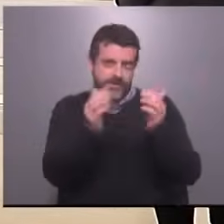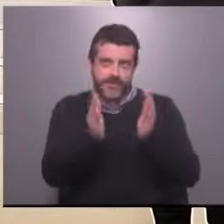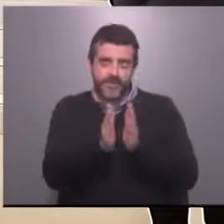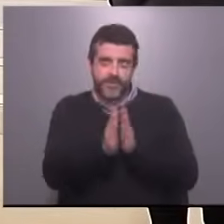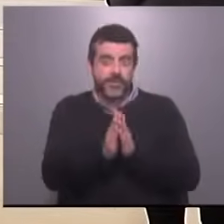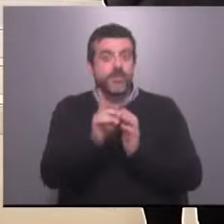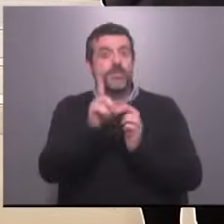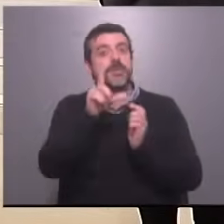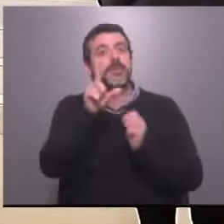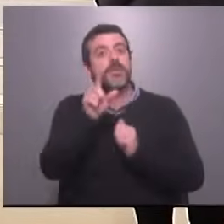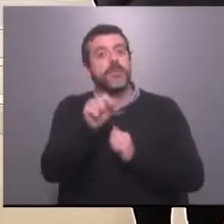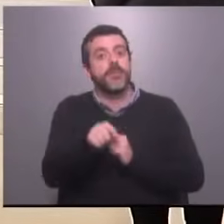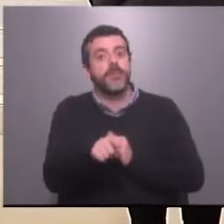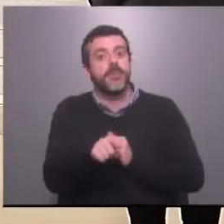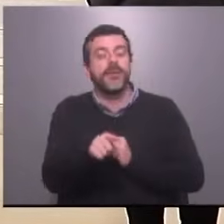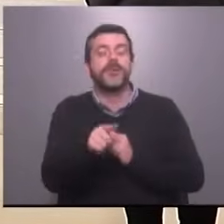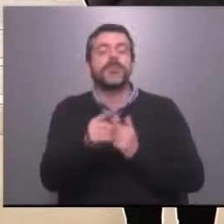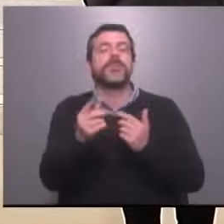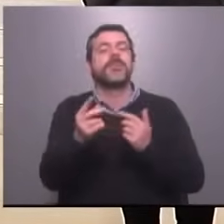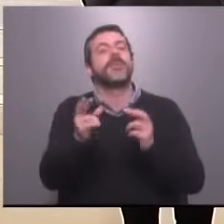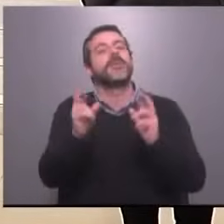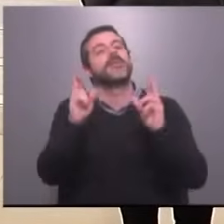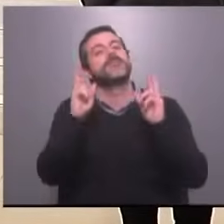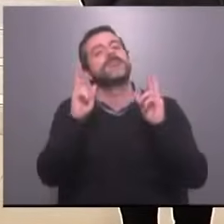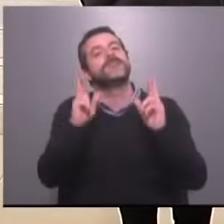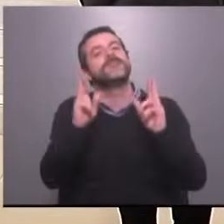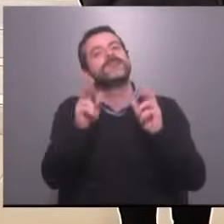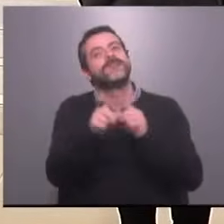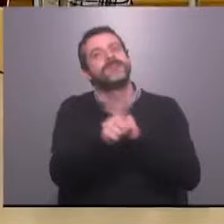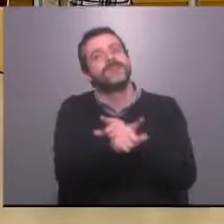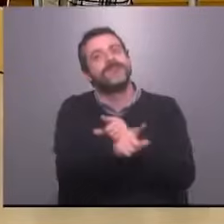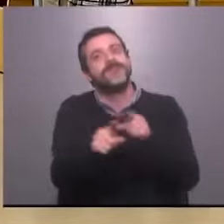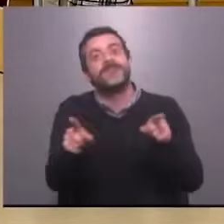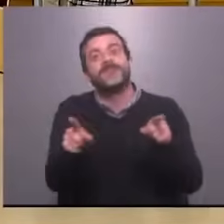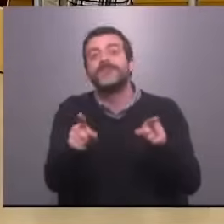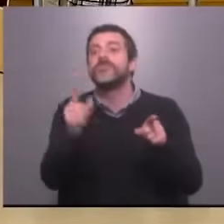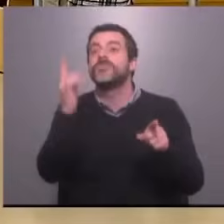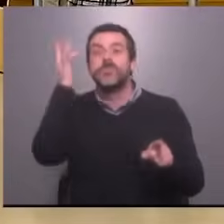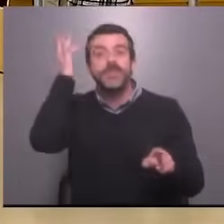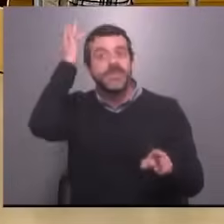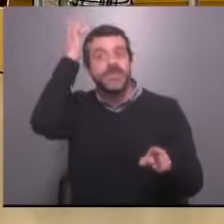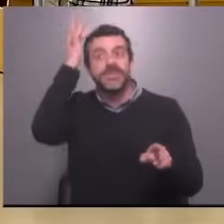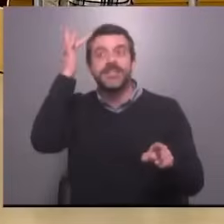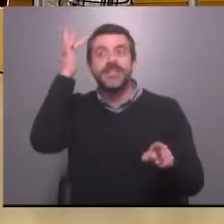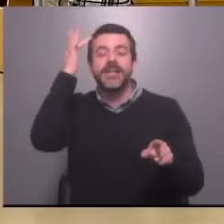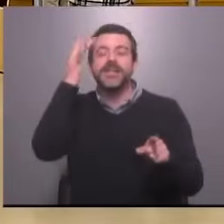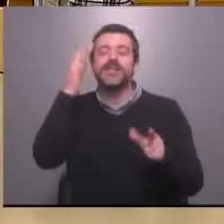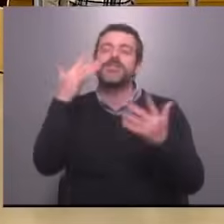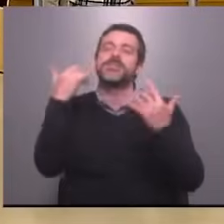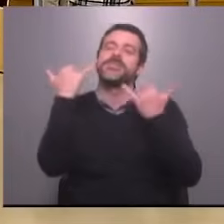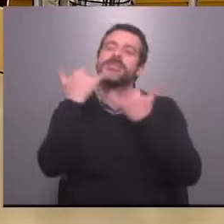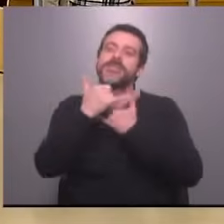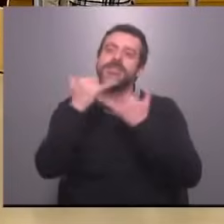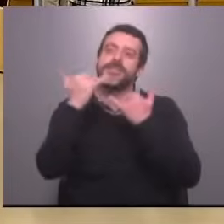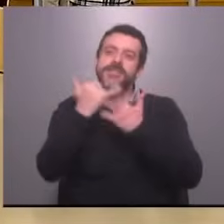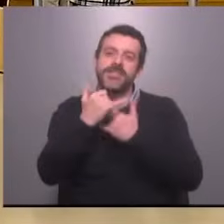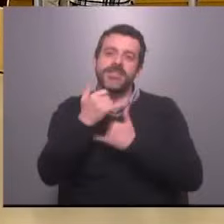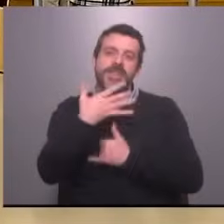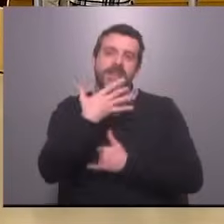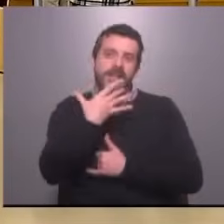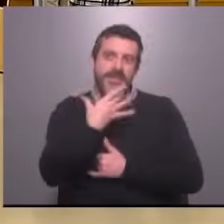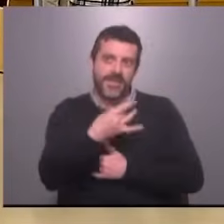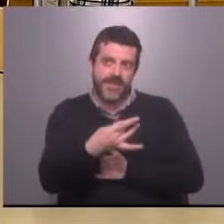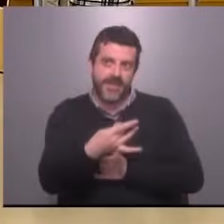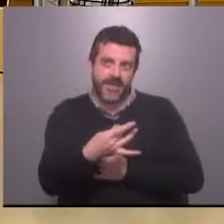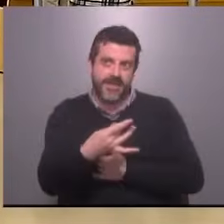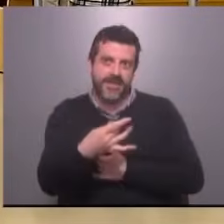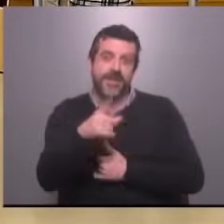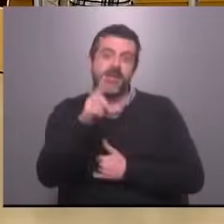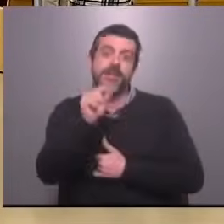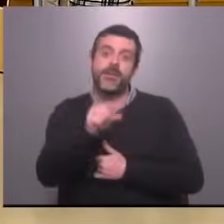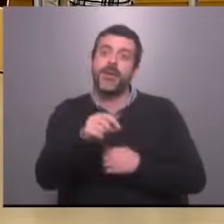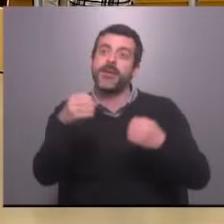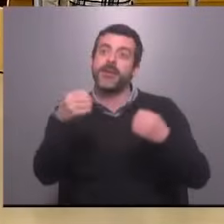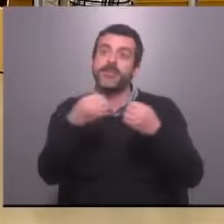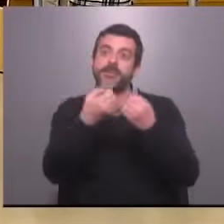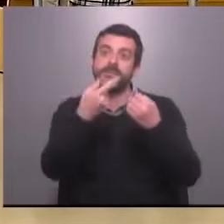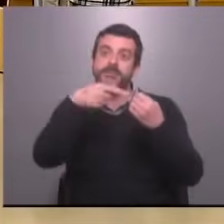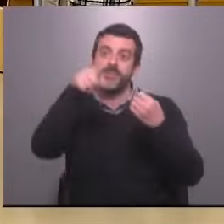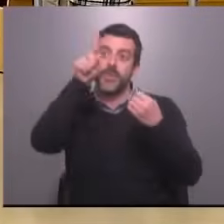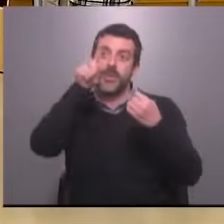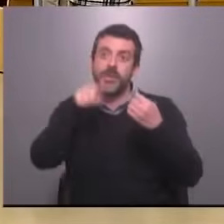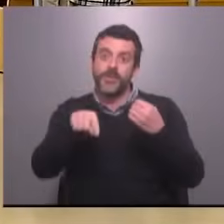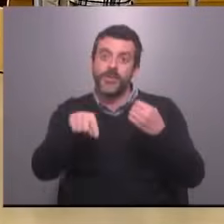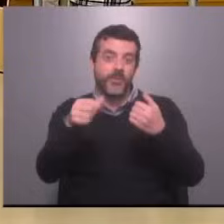pedir ao Senhor a bênção para todos e desde já também vos quero desejar um santo e alegre Natal, está